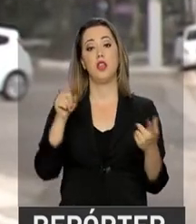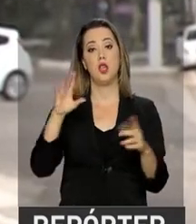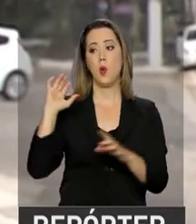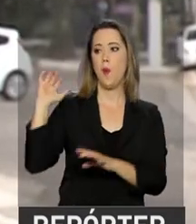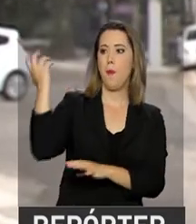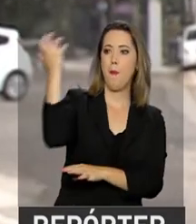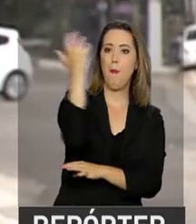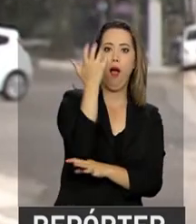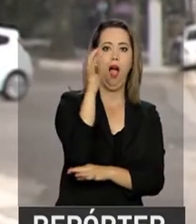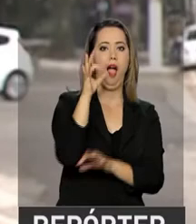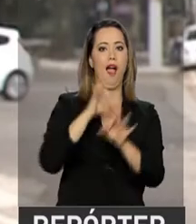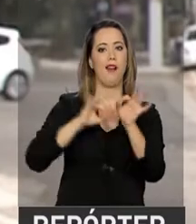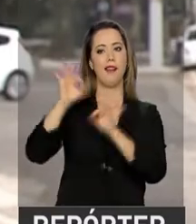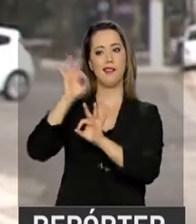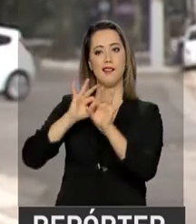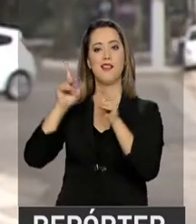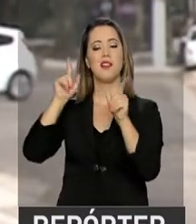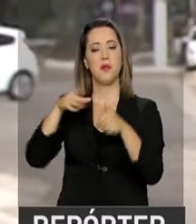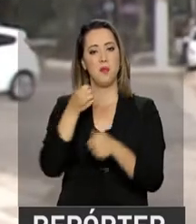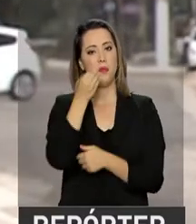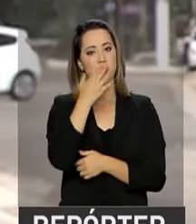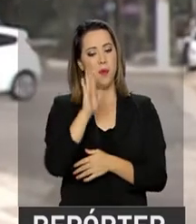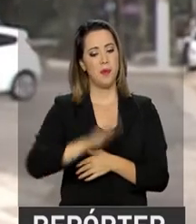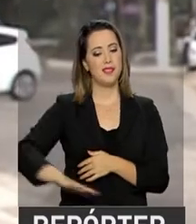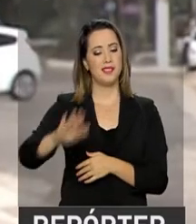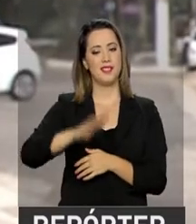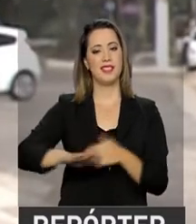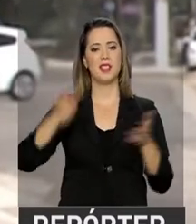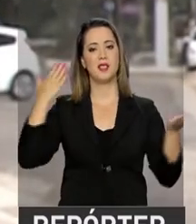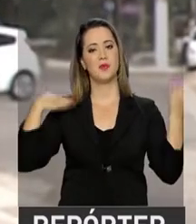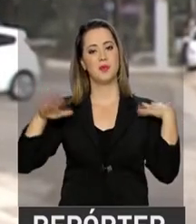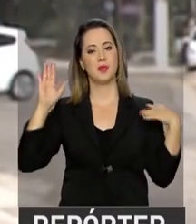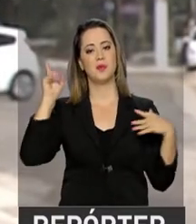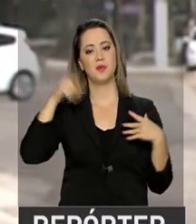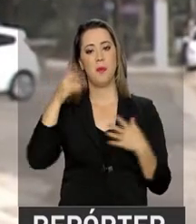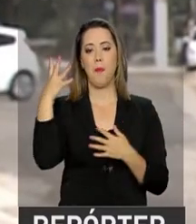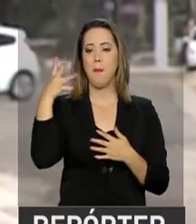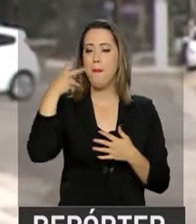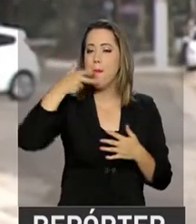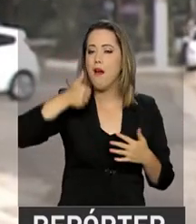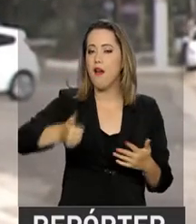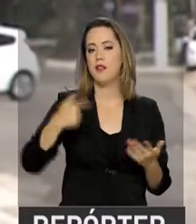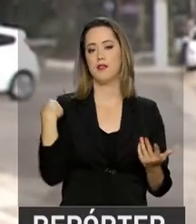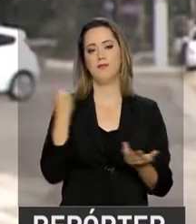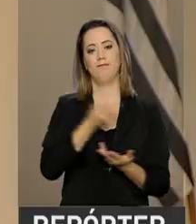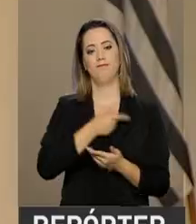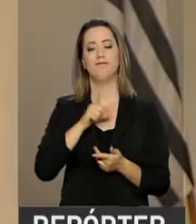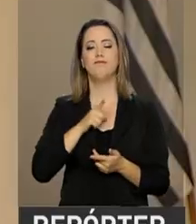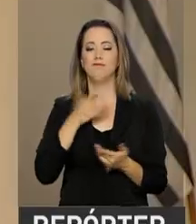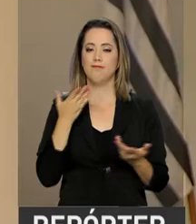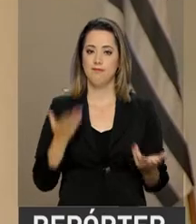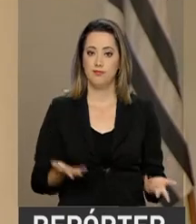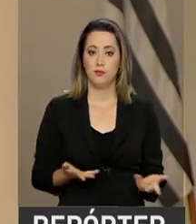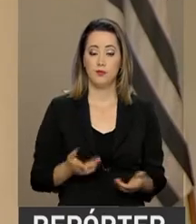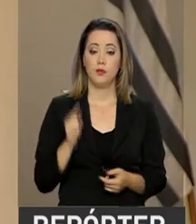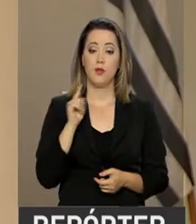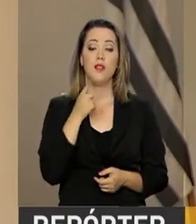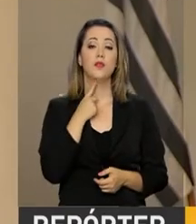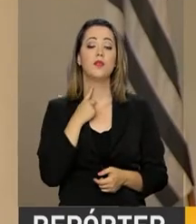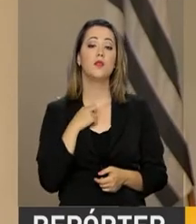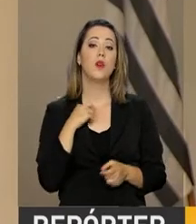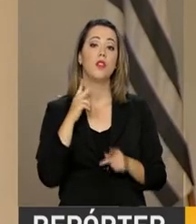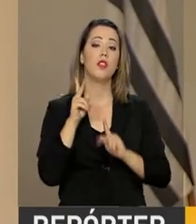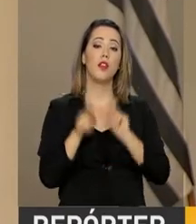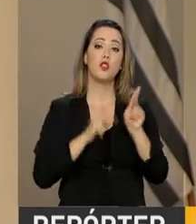ótimo pra todo mundo passear criança seria maravilhoso nós temos um pacto assim como o desejo dos moradores